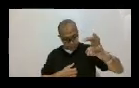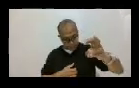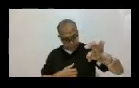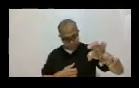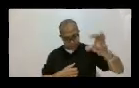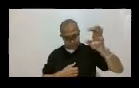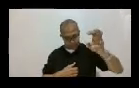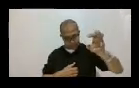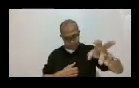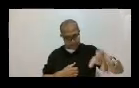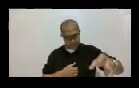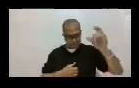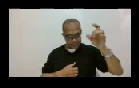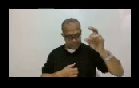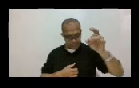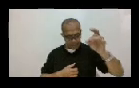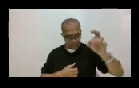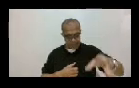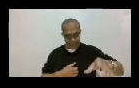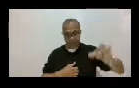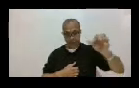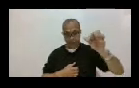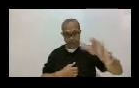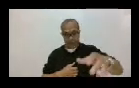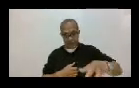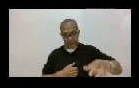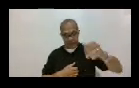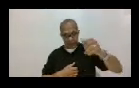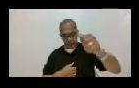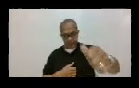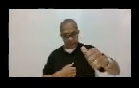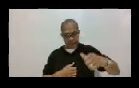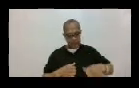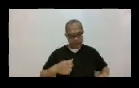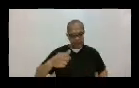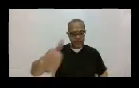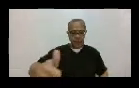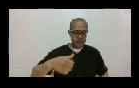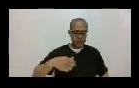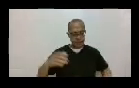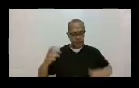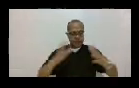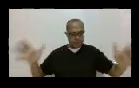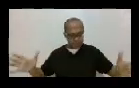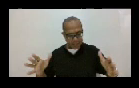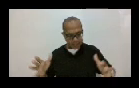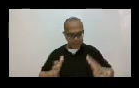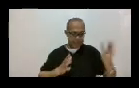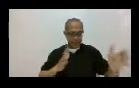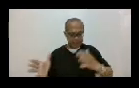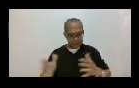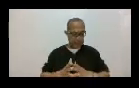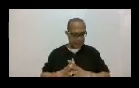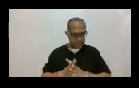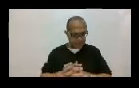união américa europa áfrica ásia oceania tentar se